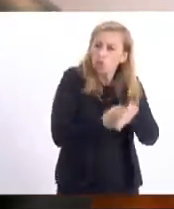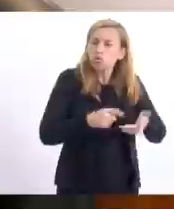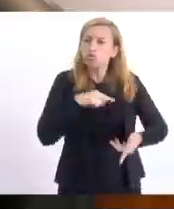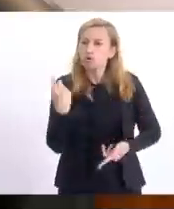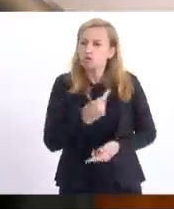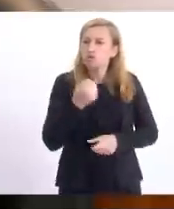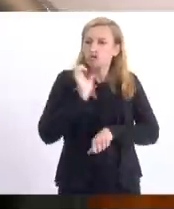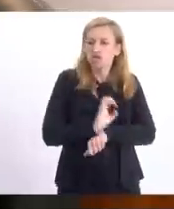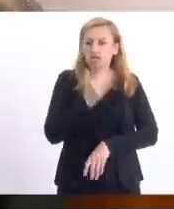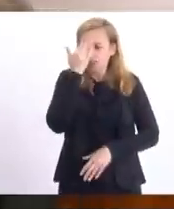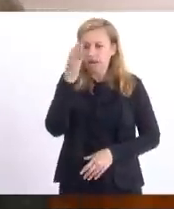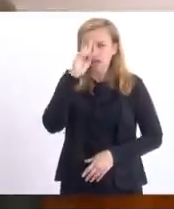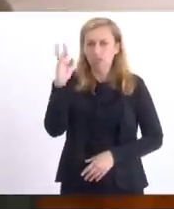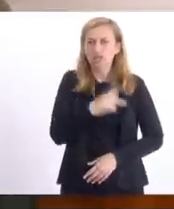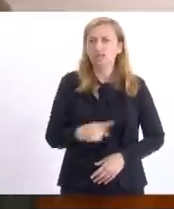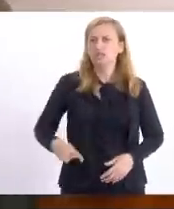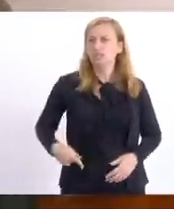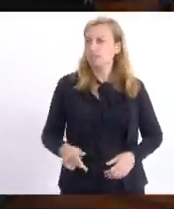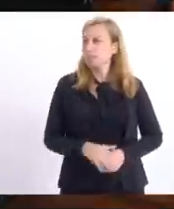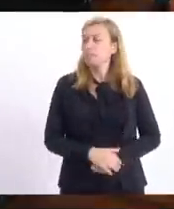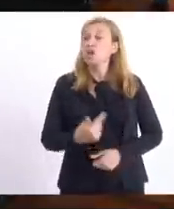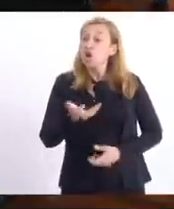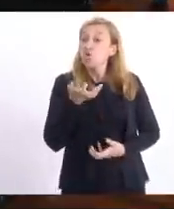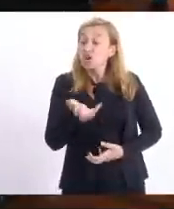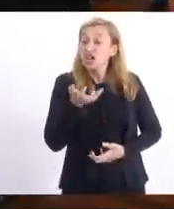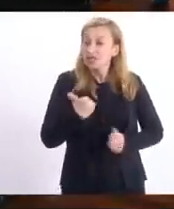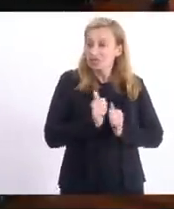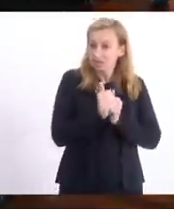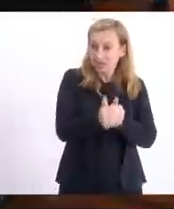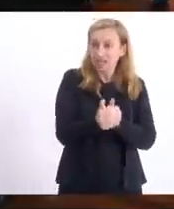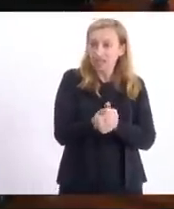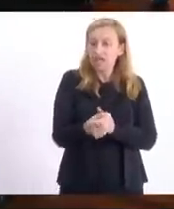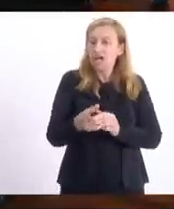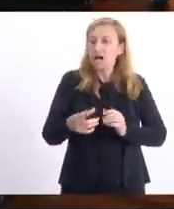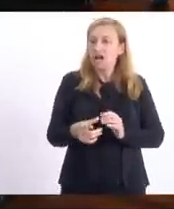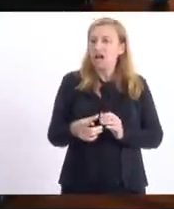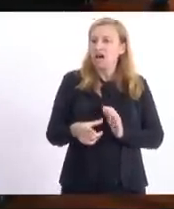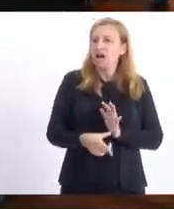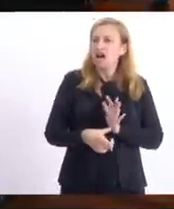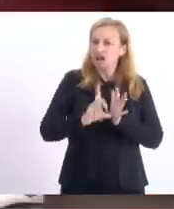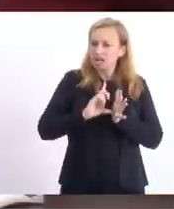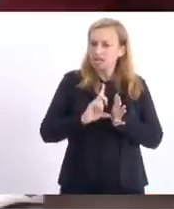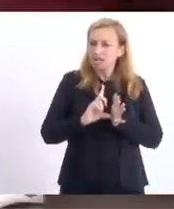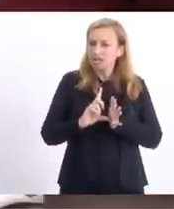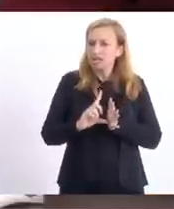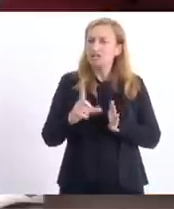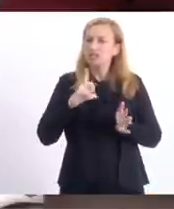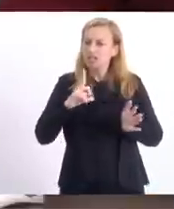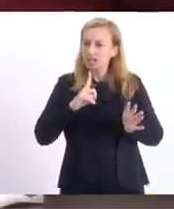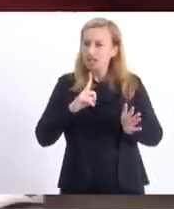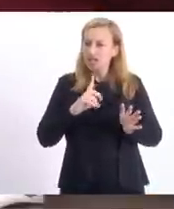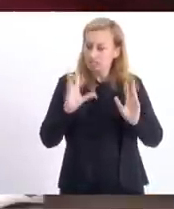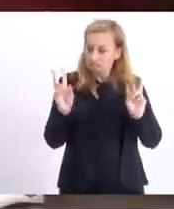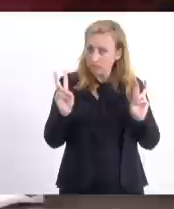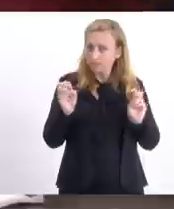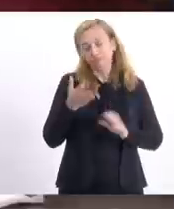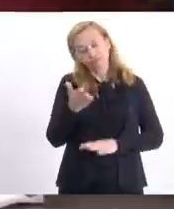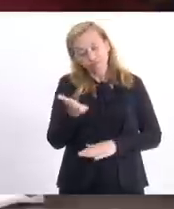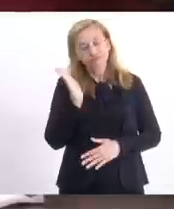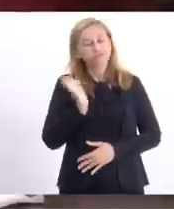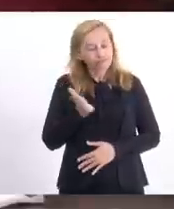nosso Estado. Obrigado, senhor presidente. Eu quero dar um encaminhamento antes de passar. Nós vamos ter um impasse aí. Eu já